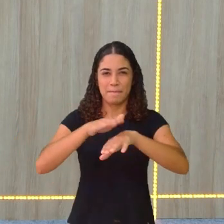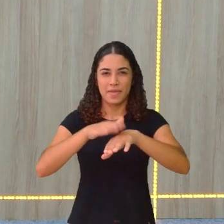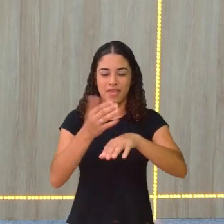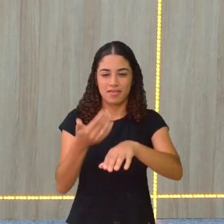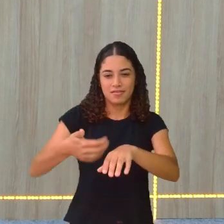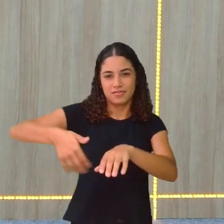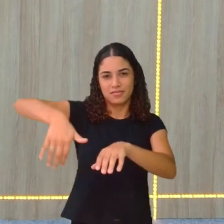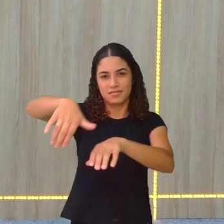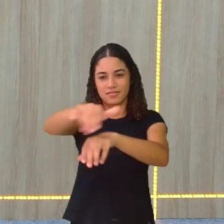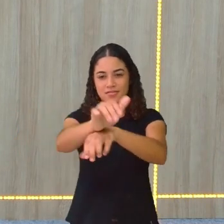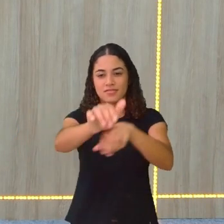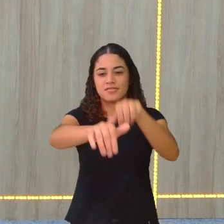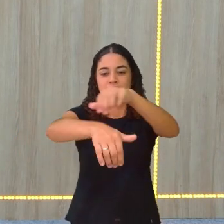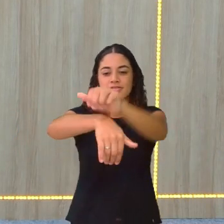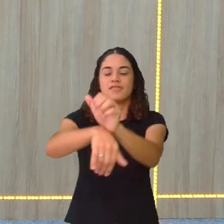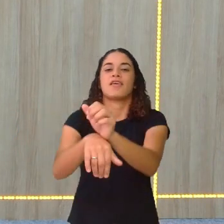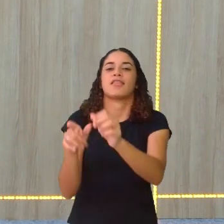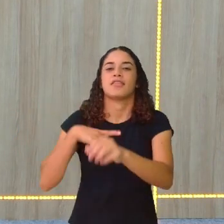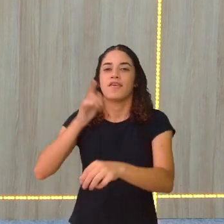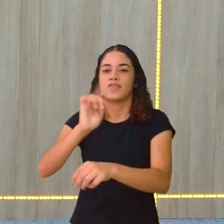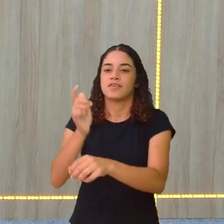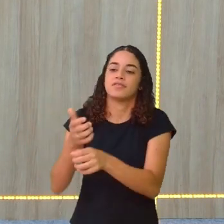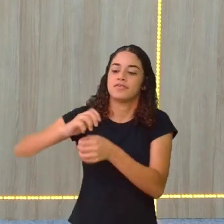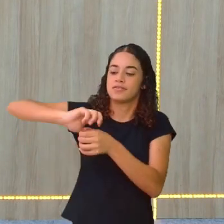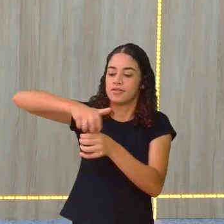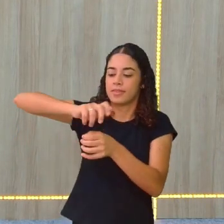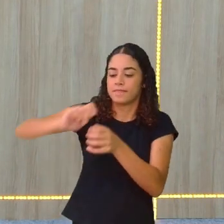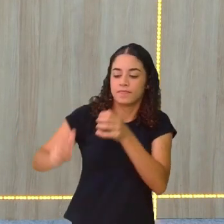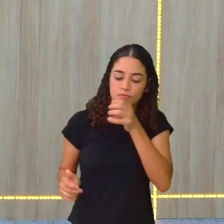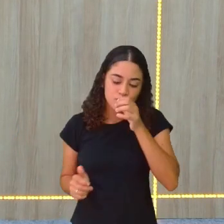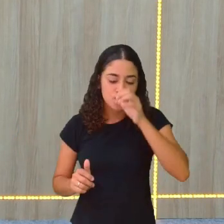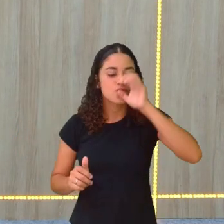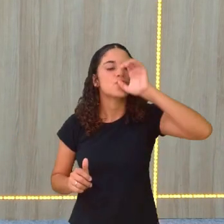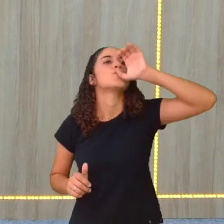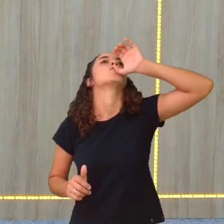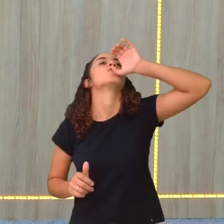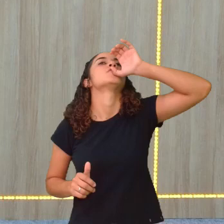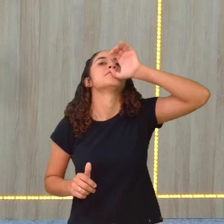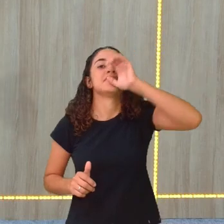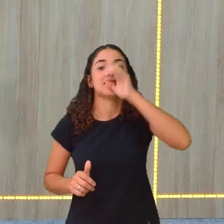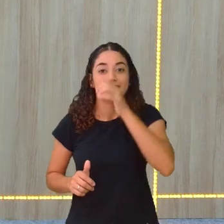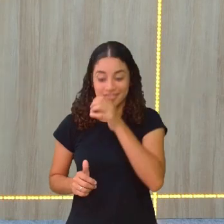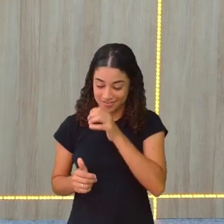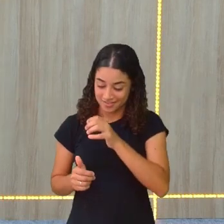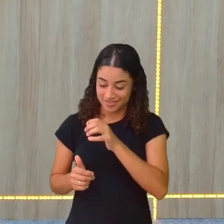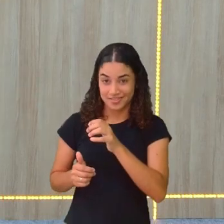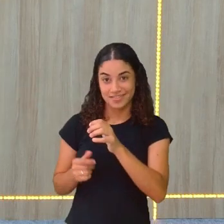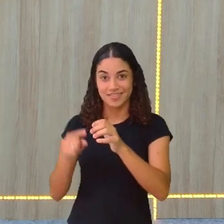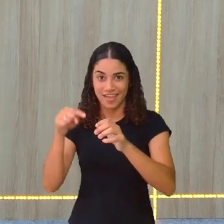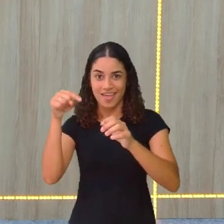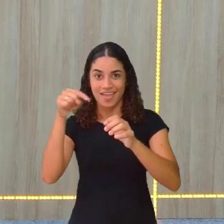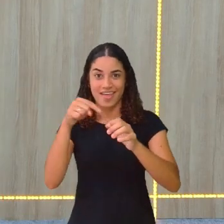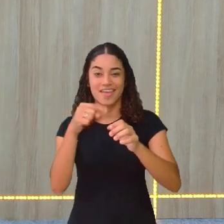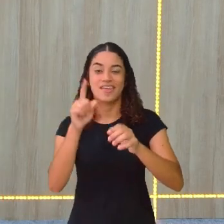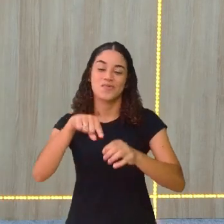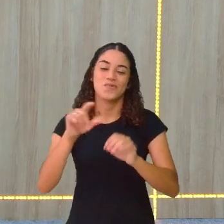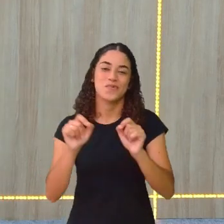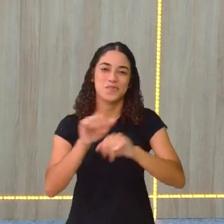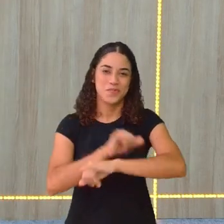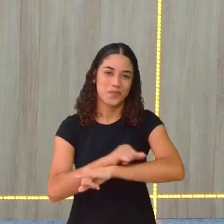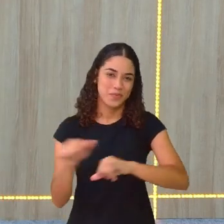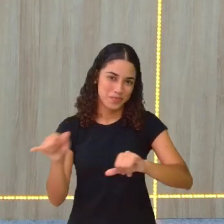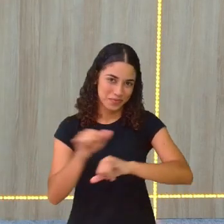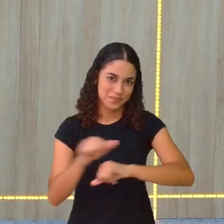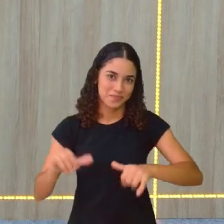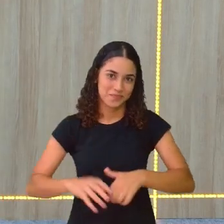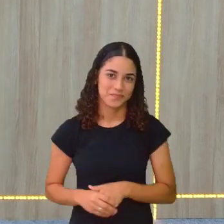e abria uma garrafa de Coca-Cola e começava a tomar o refrigerante. Então foi uma propaganda que a partir